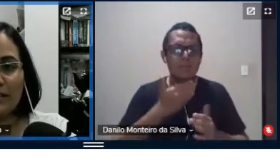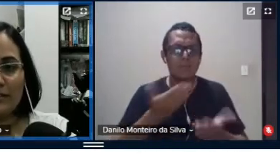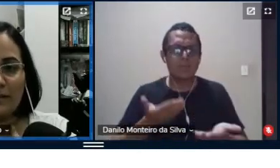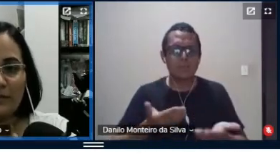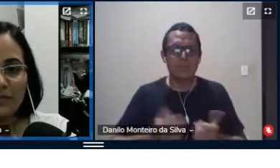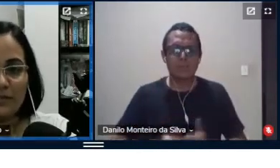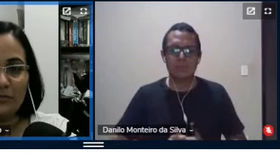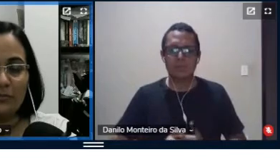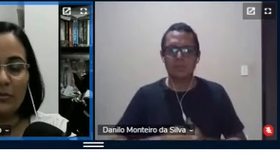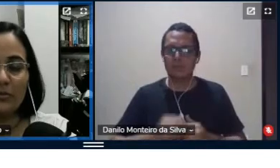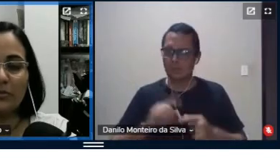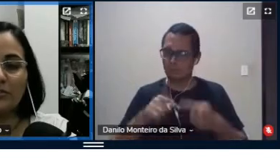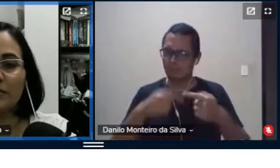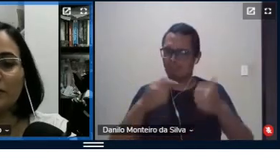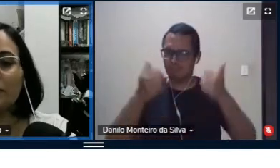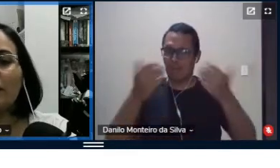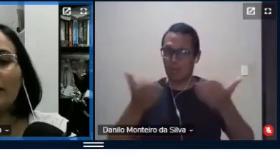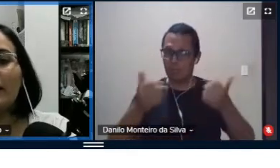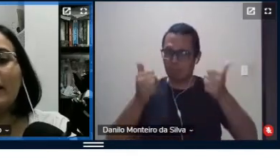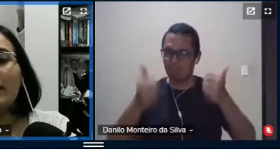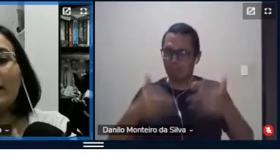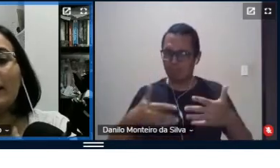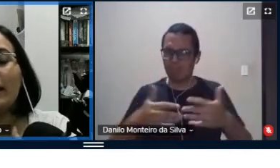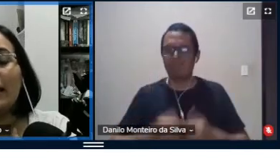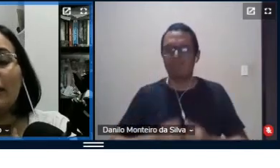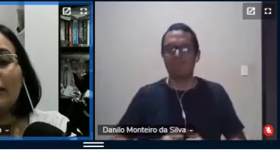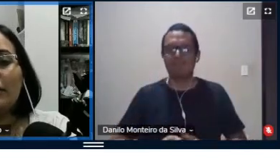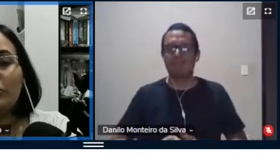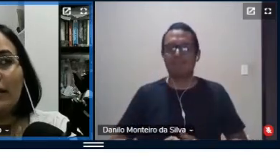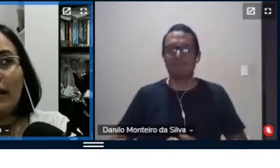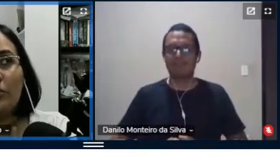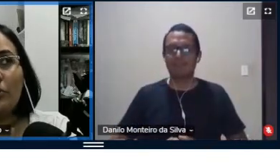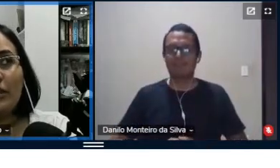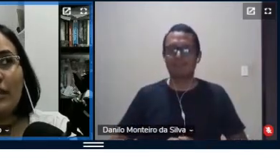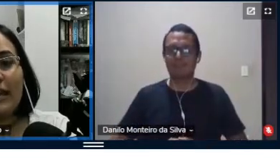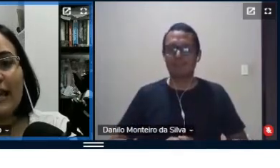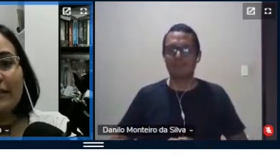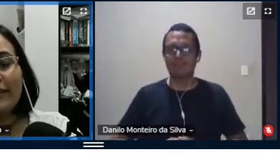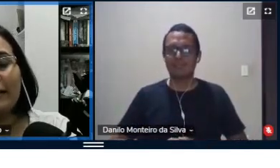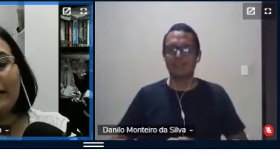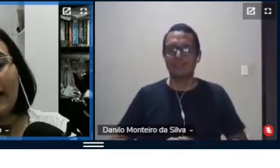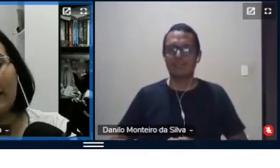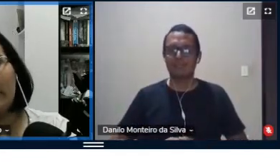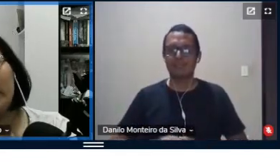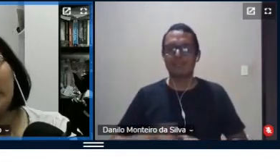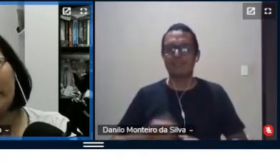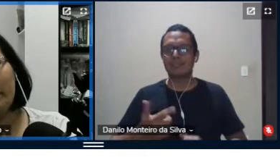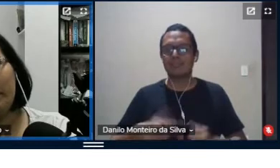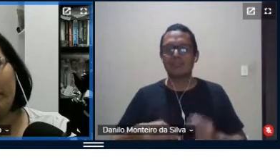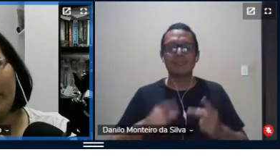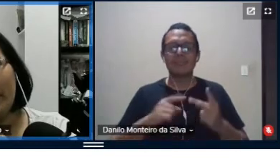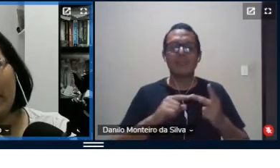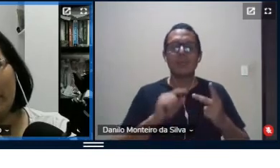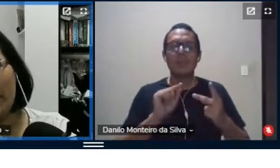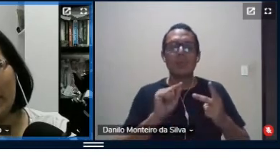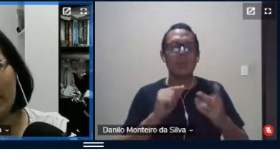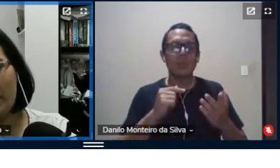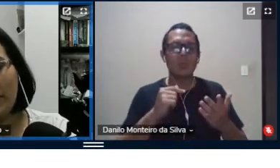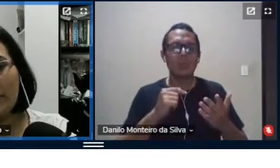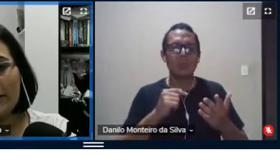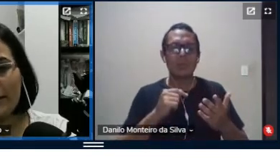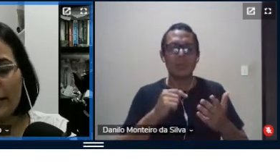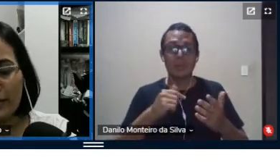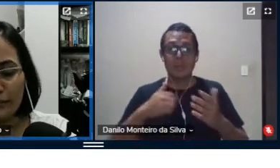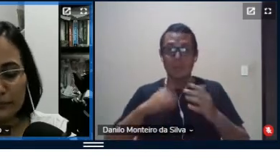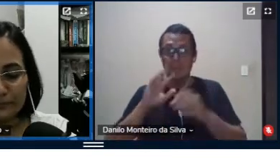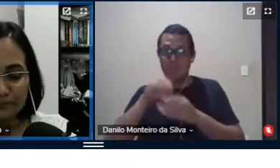vou explicar isso rapidinho para vocês. Eu tenho que explicar o que é aceitável na minha empresa e